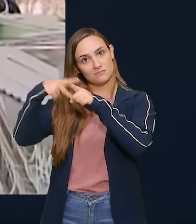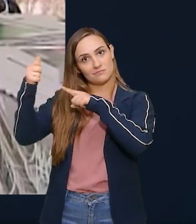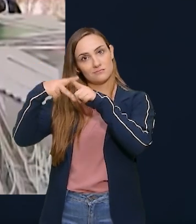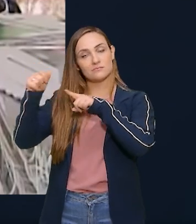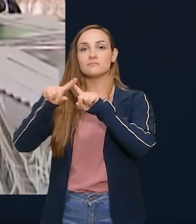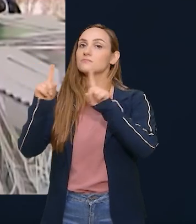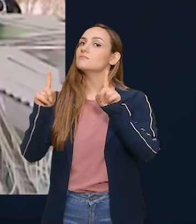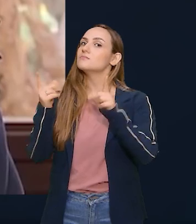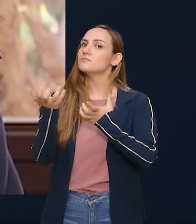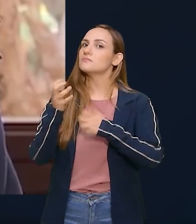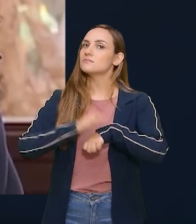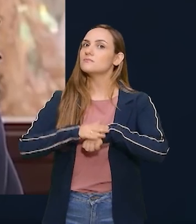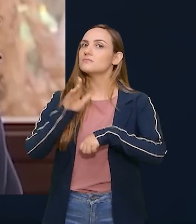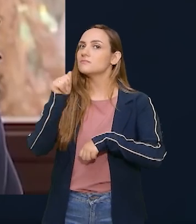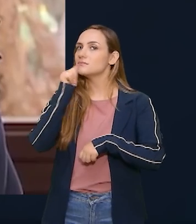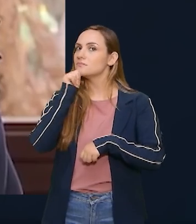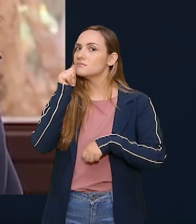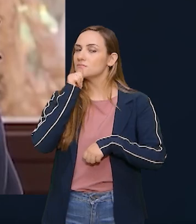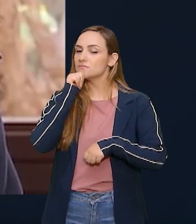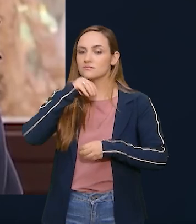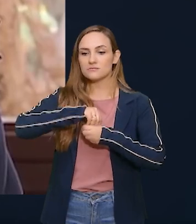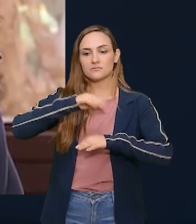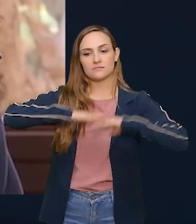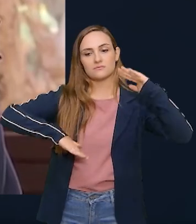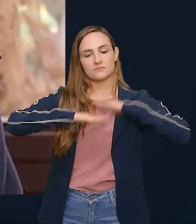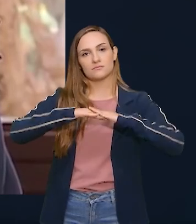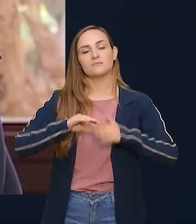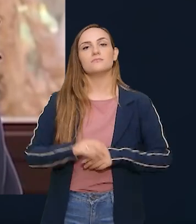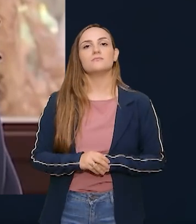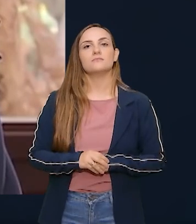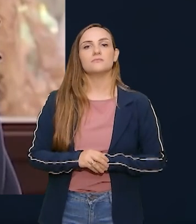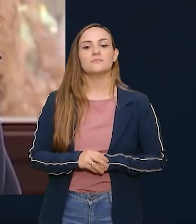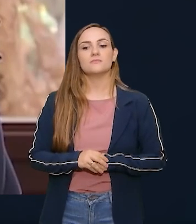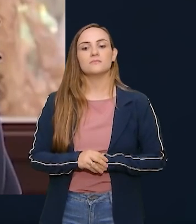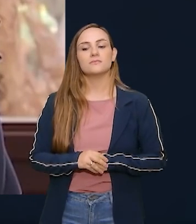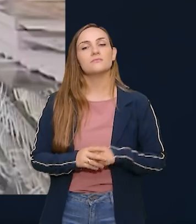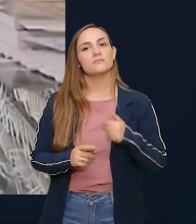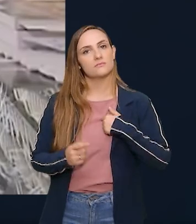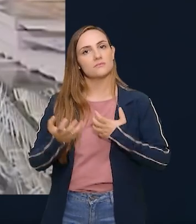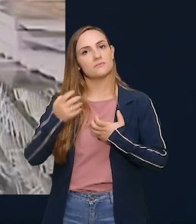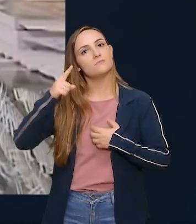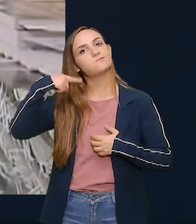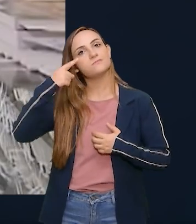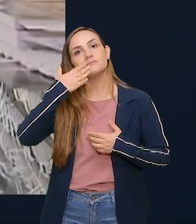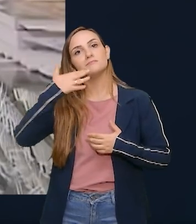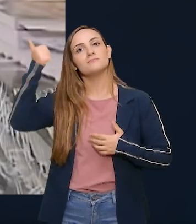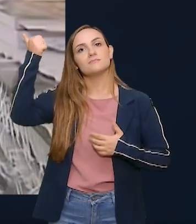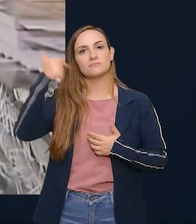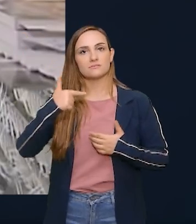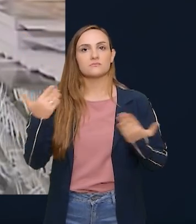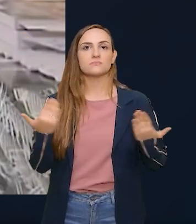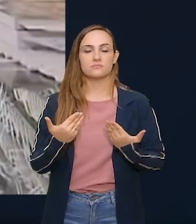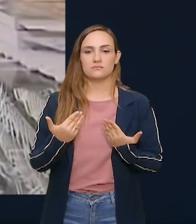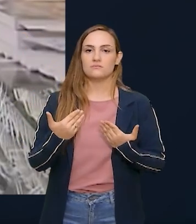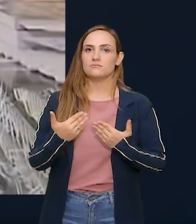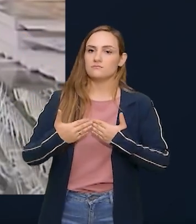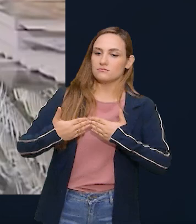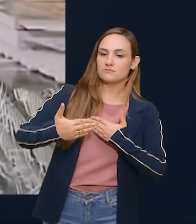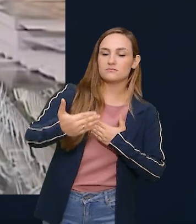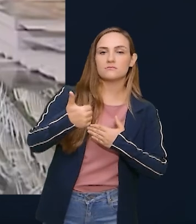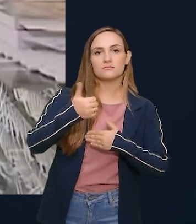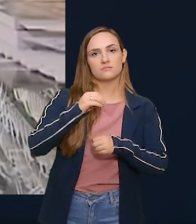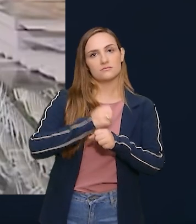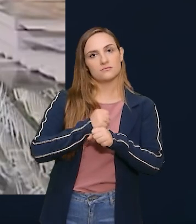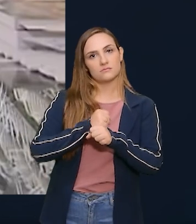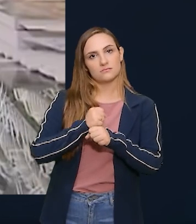conquistas em tão pouco tempo, ele busca ainda mais destaque na profissão que escolheu trilhar. Eu quero ser um advogado melhor do que eu sou hoje, daqui a